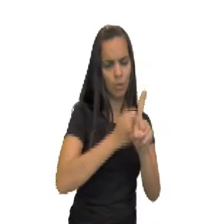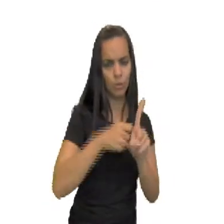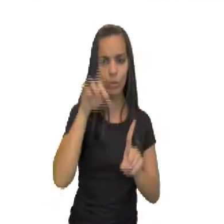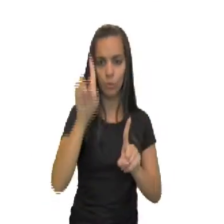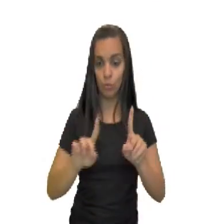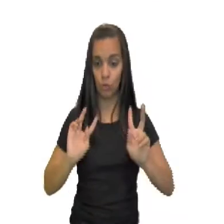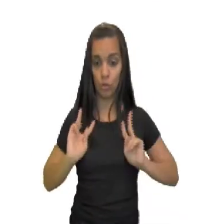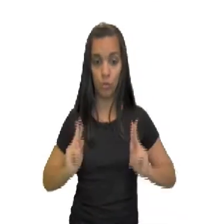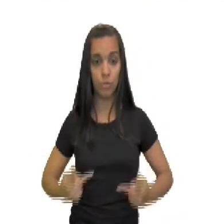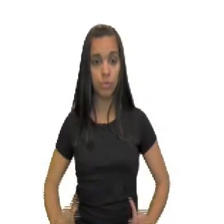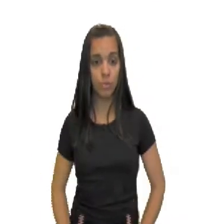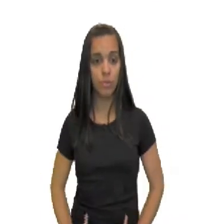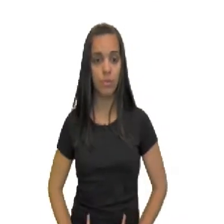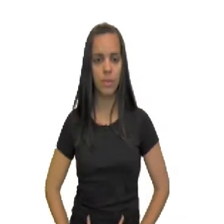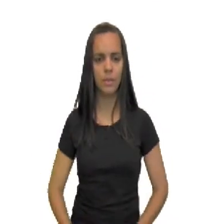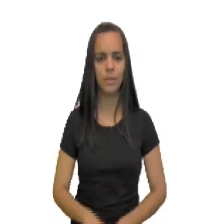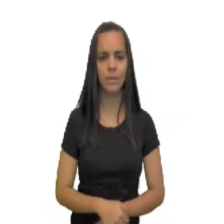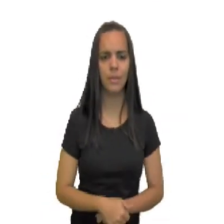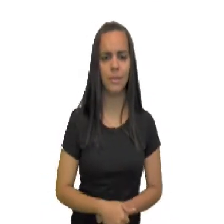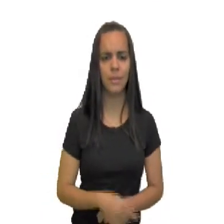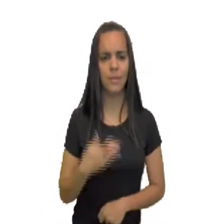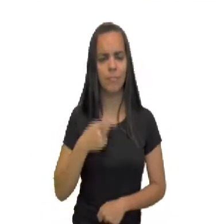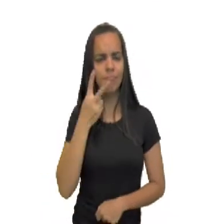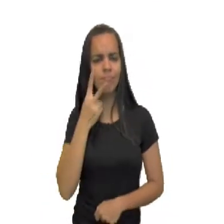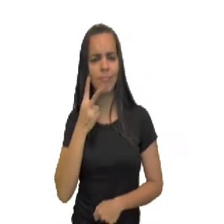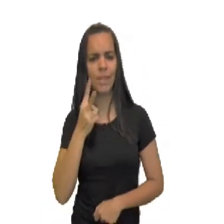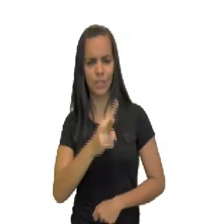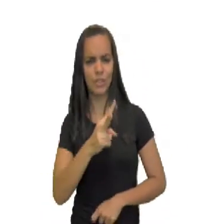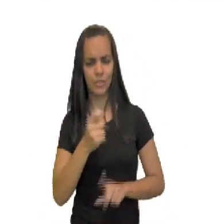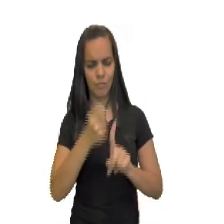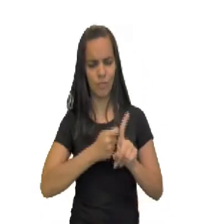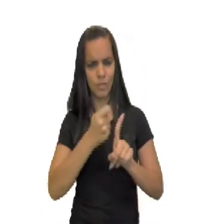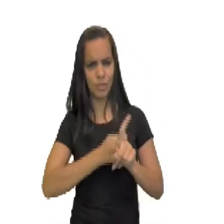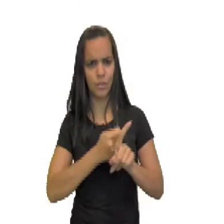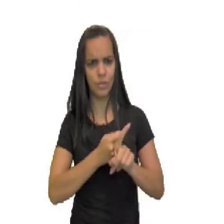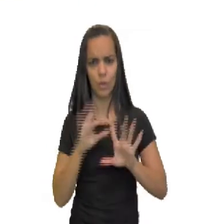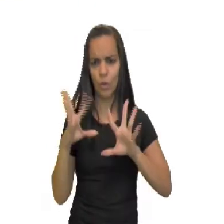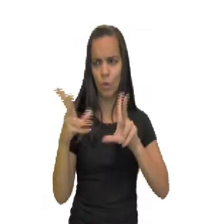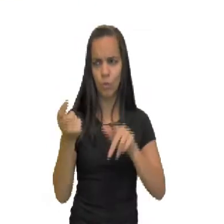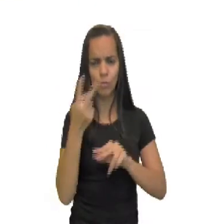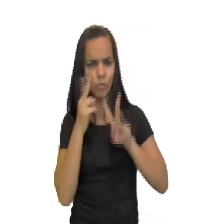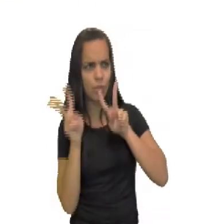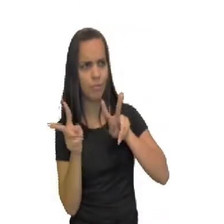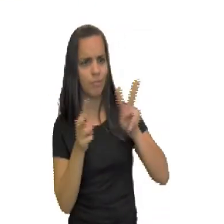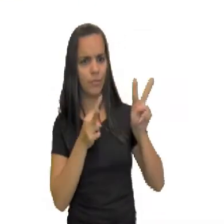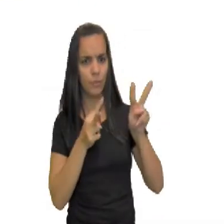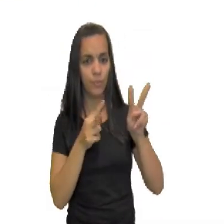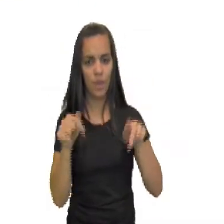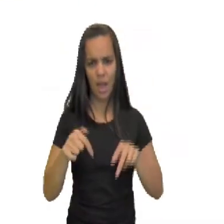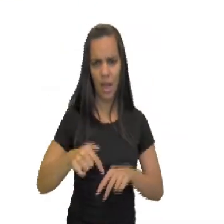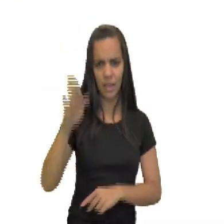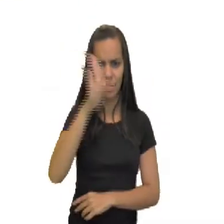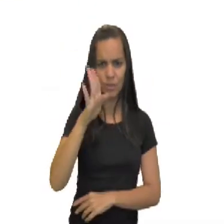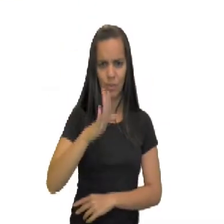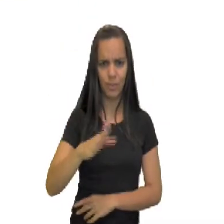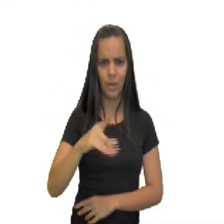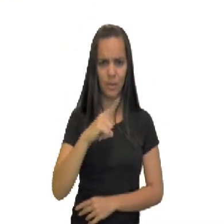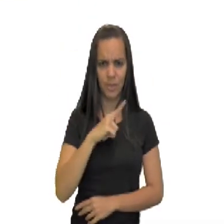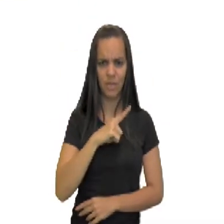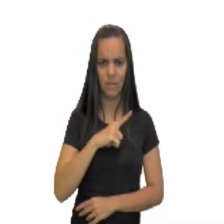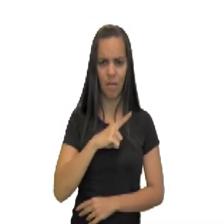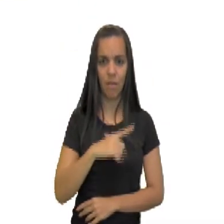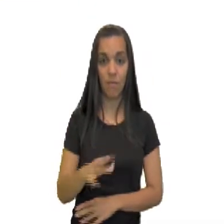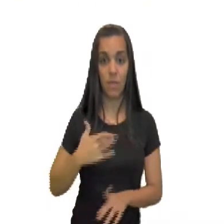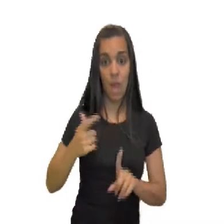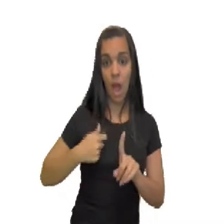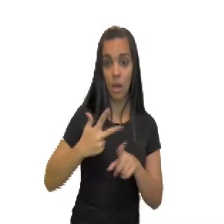humanos. Vamos ver como ocorre essa luta, principalmente aqui no Brasil? As conquistas das